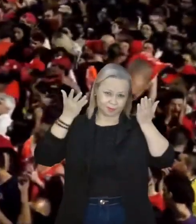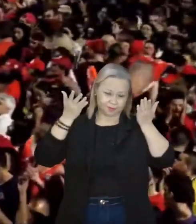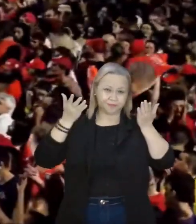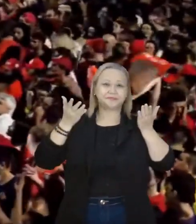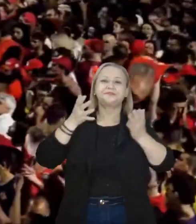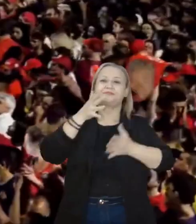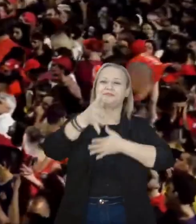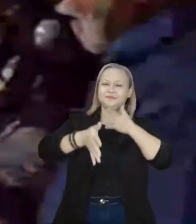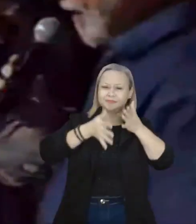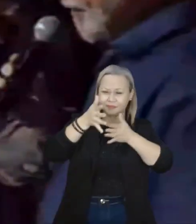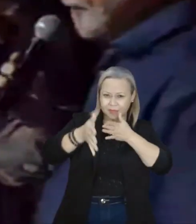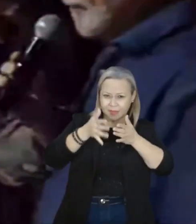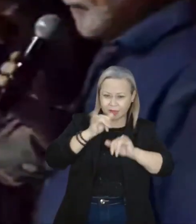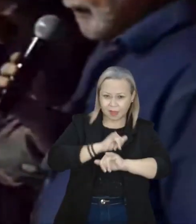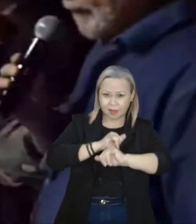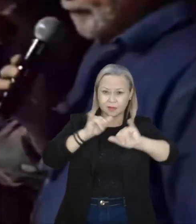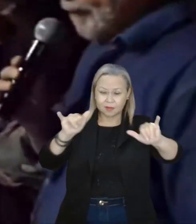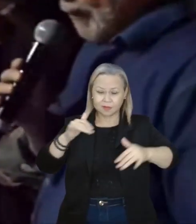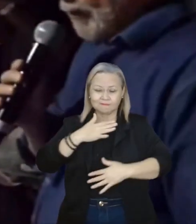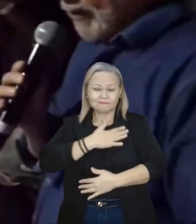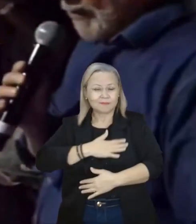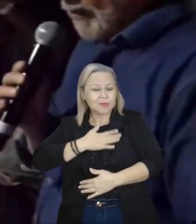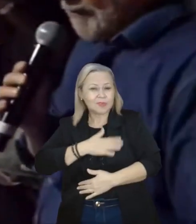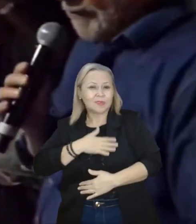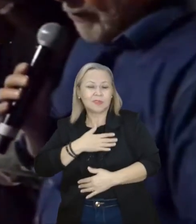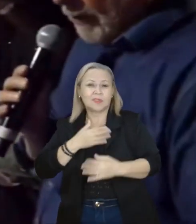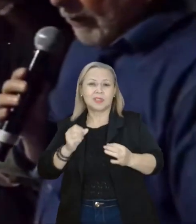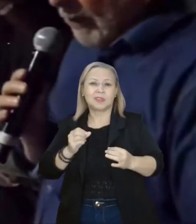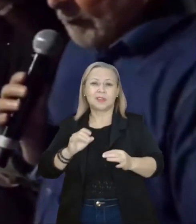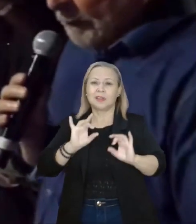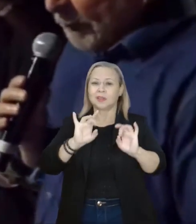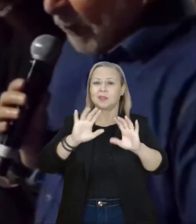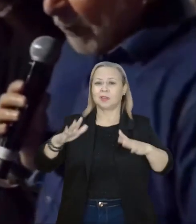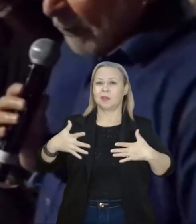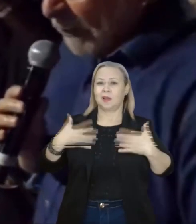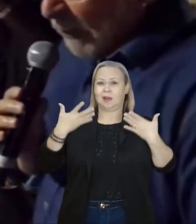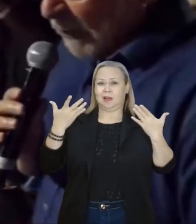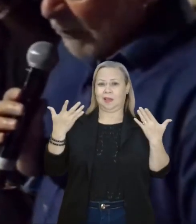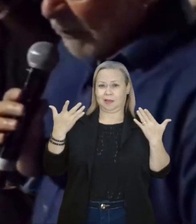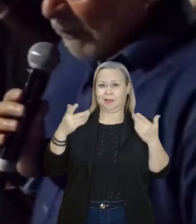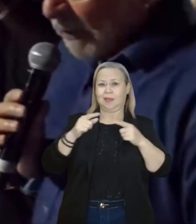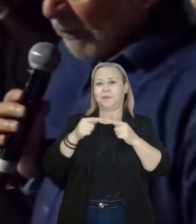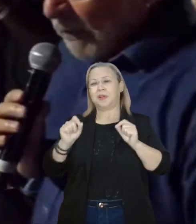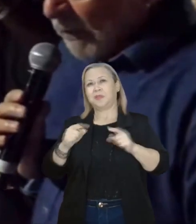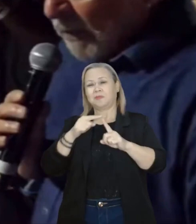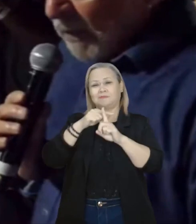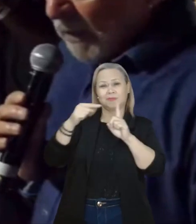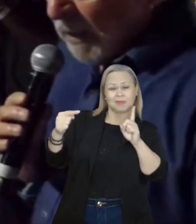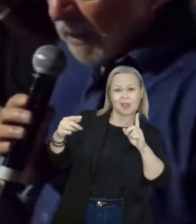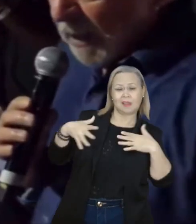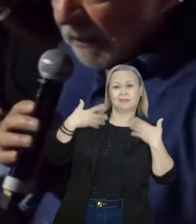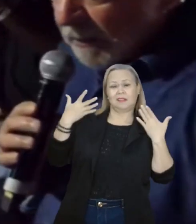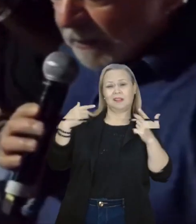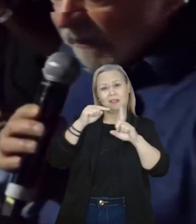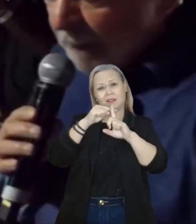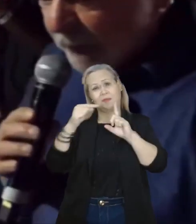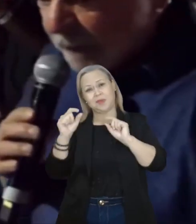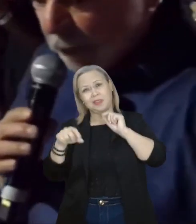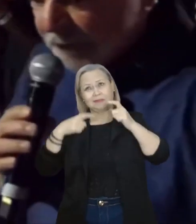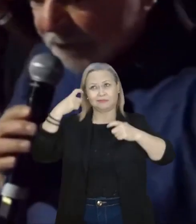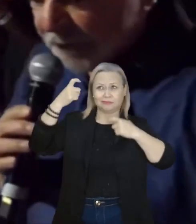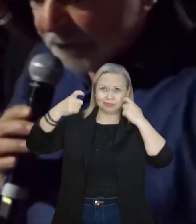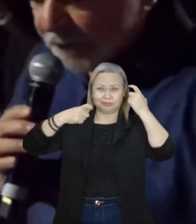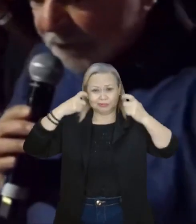vocês que eu gostaria de estar só alegre, mas eu estou metade alegre e metade